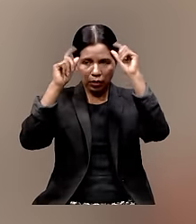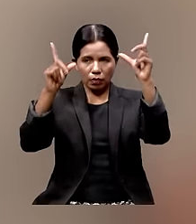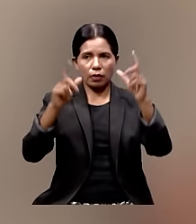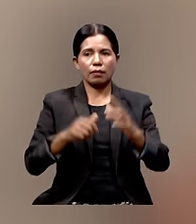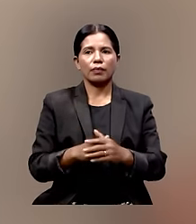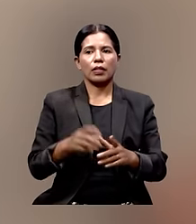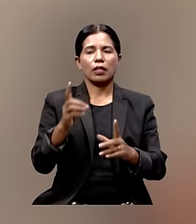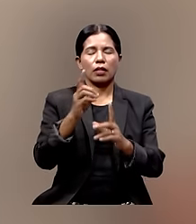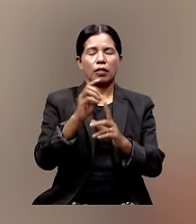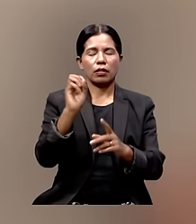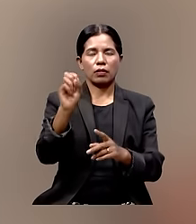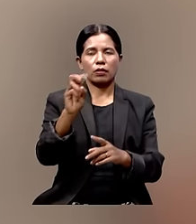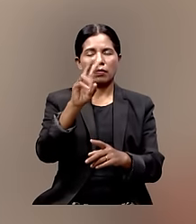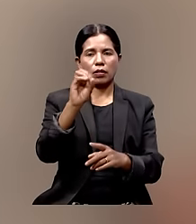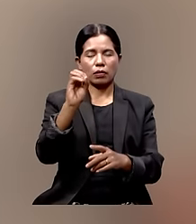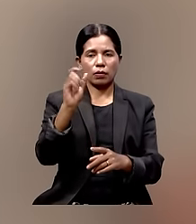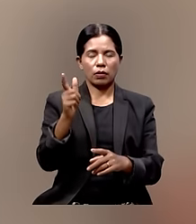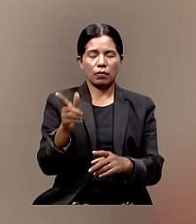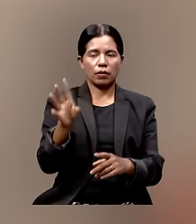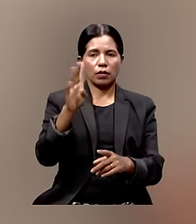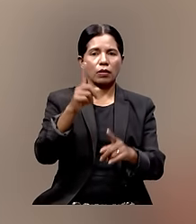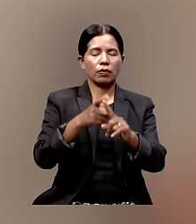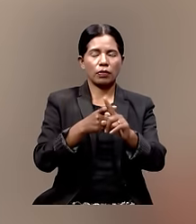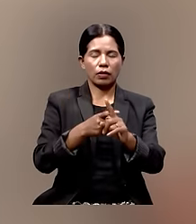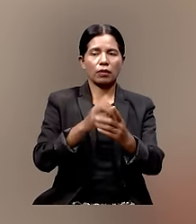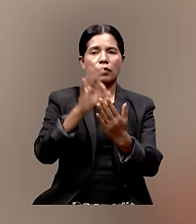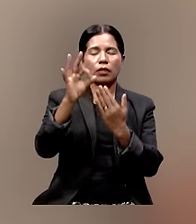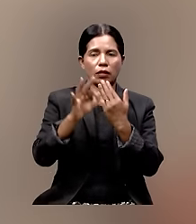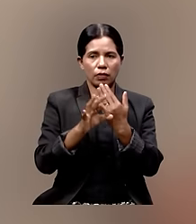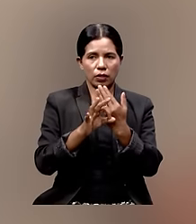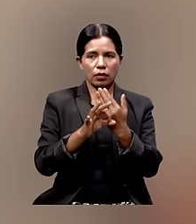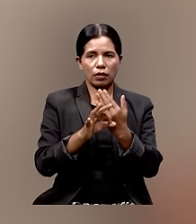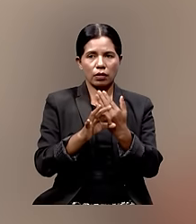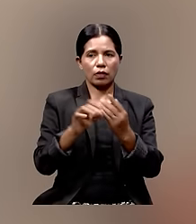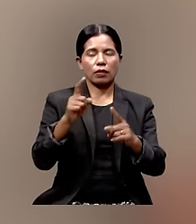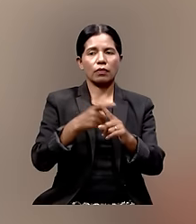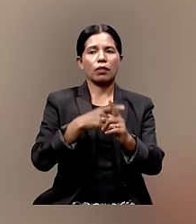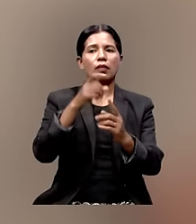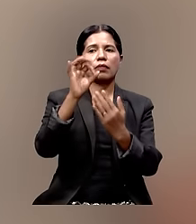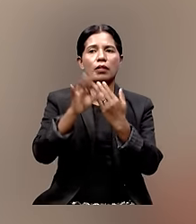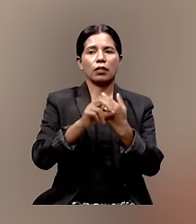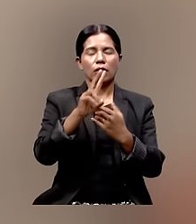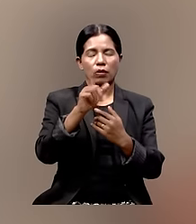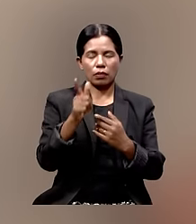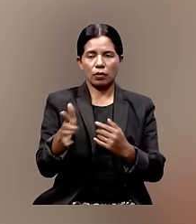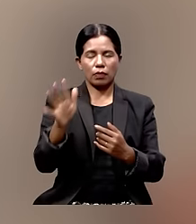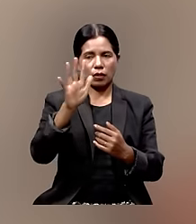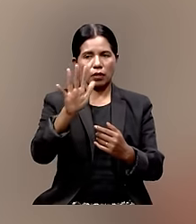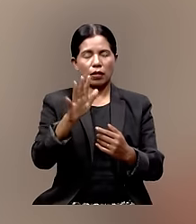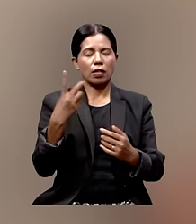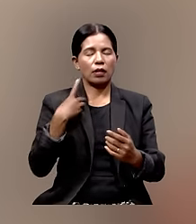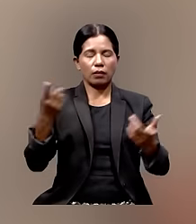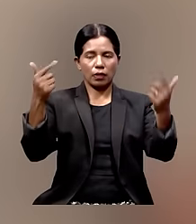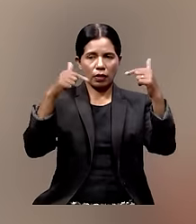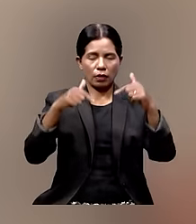dia 2025 ia fulan fevereiro, ia fulan fevereiro 2025, né? Foi em fila,